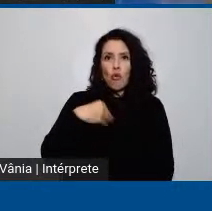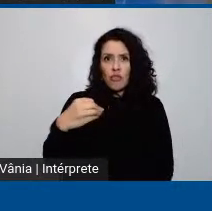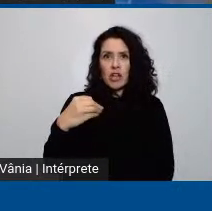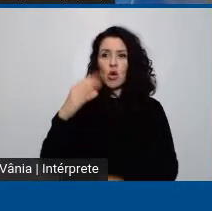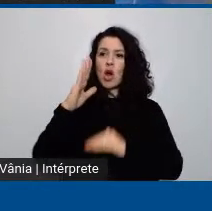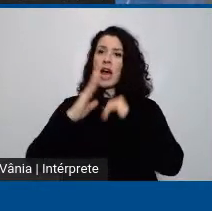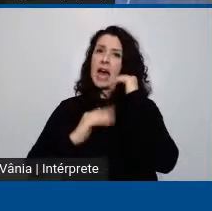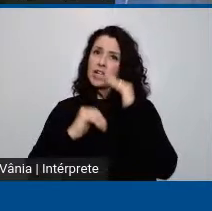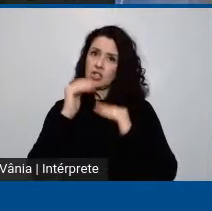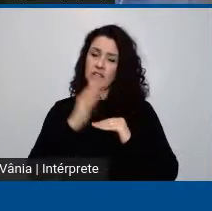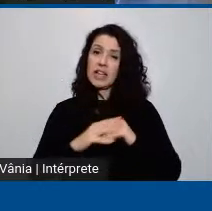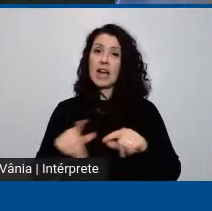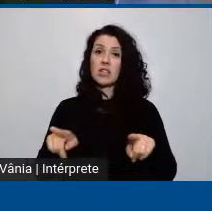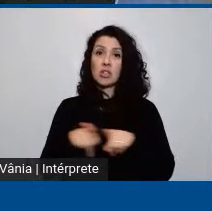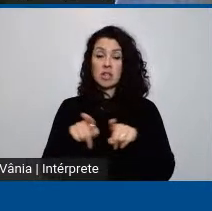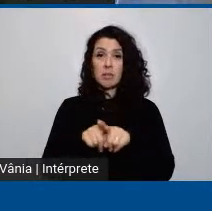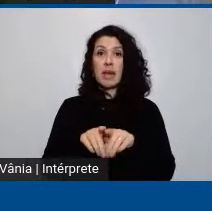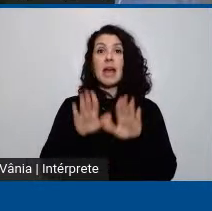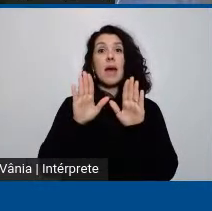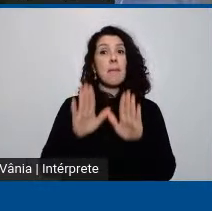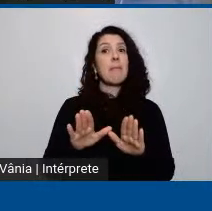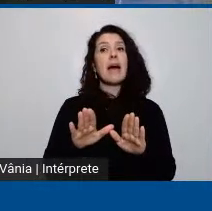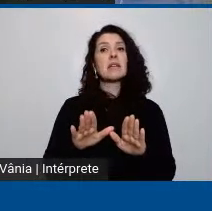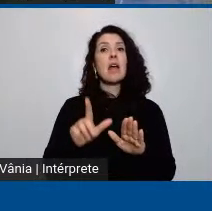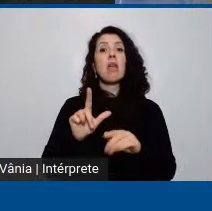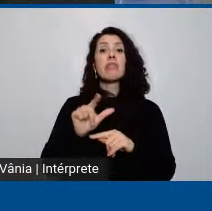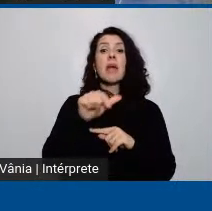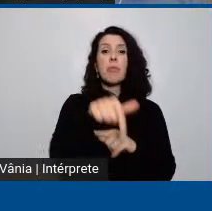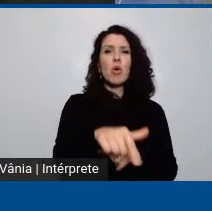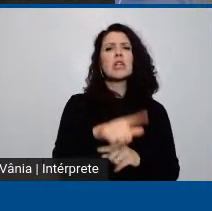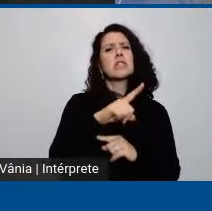mas que antecede a atividade mais intensa que